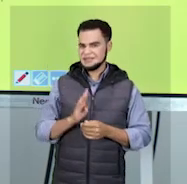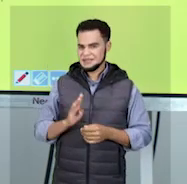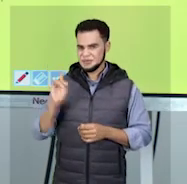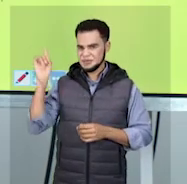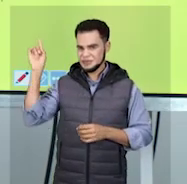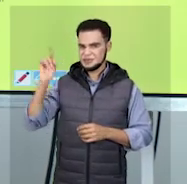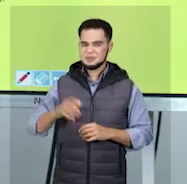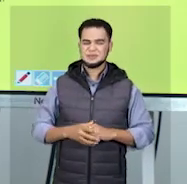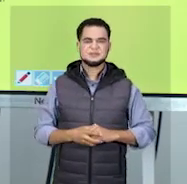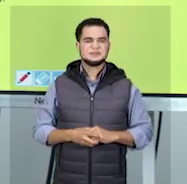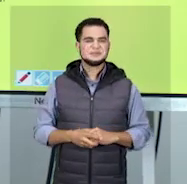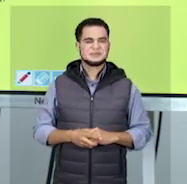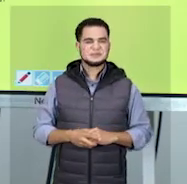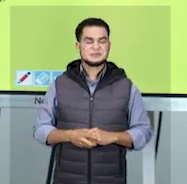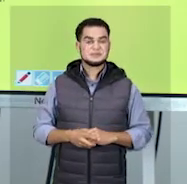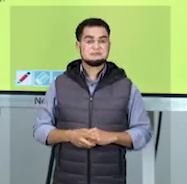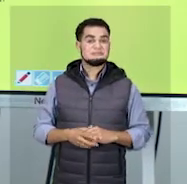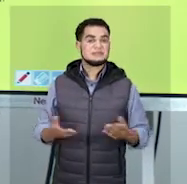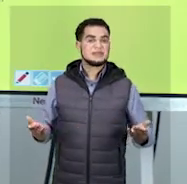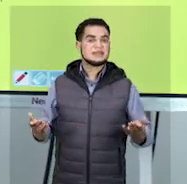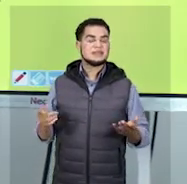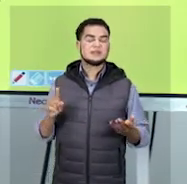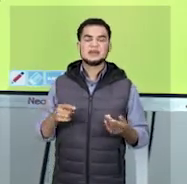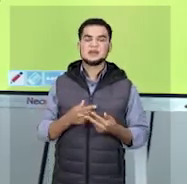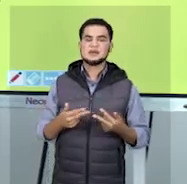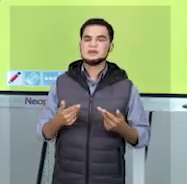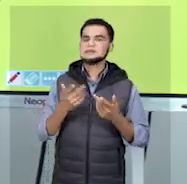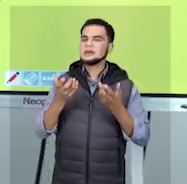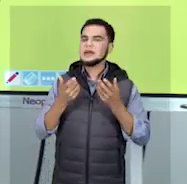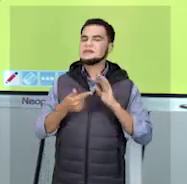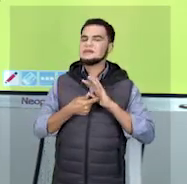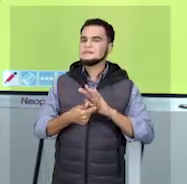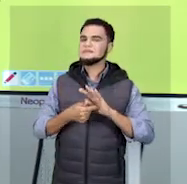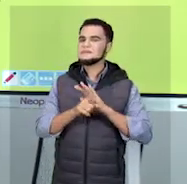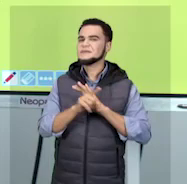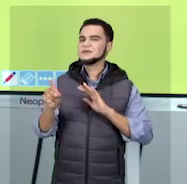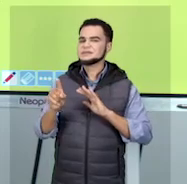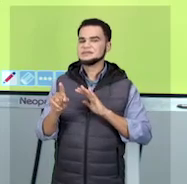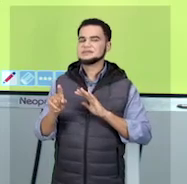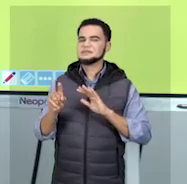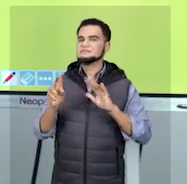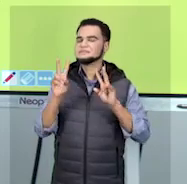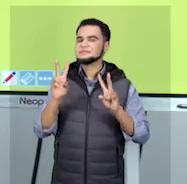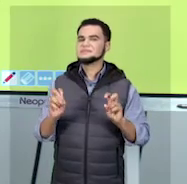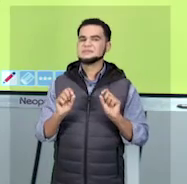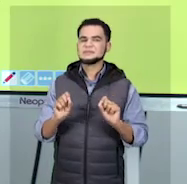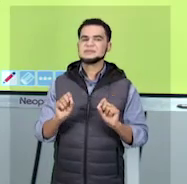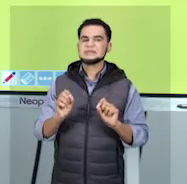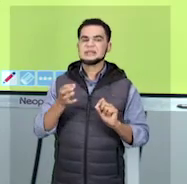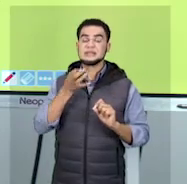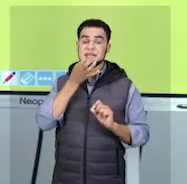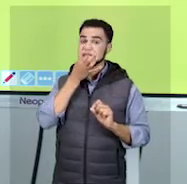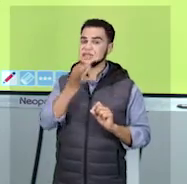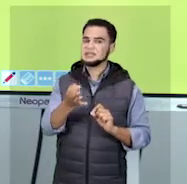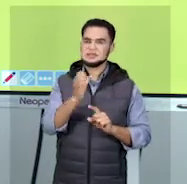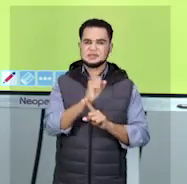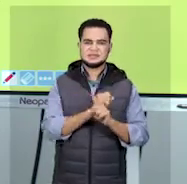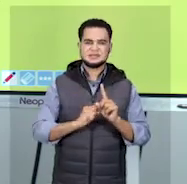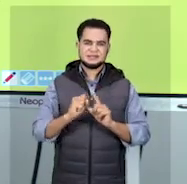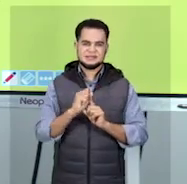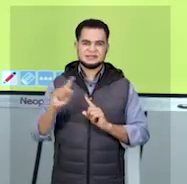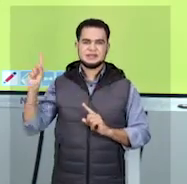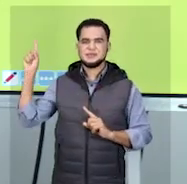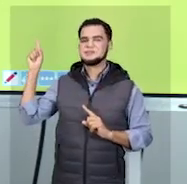brasileiro, tá? E aí, algo que eu quero destacar para vocês, que nós já falamos um pouquinho, é sobre a crítica social.